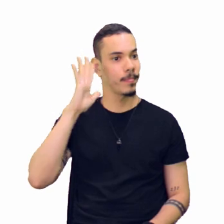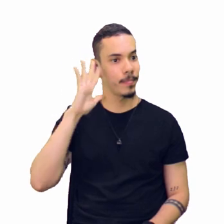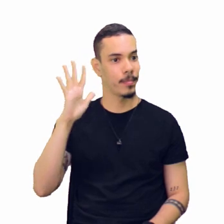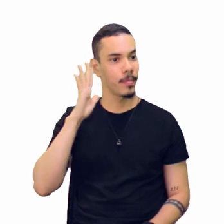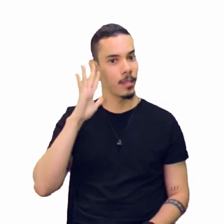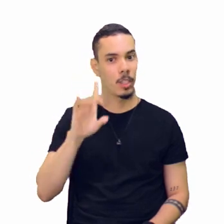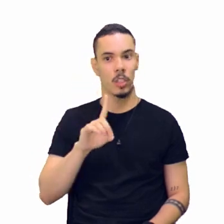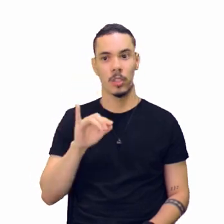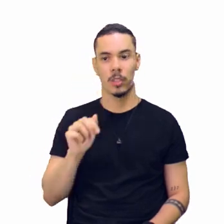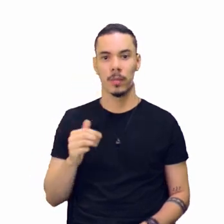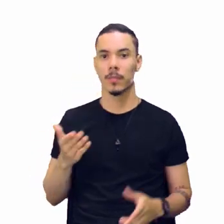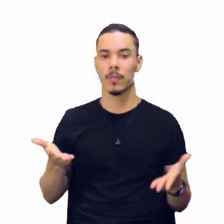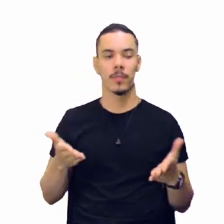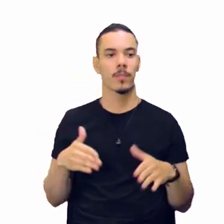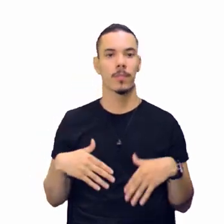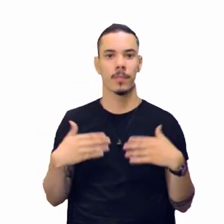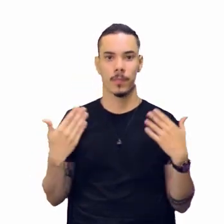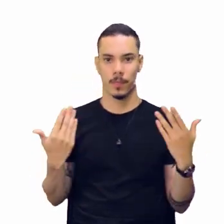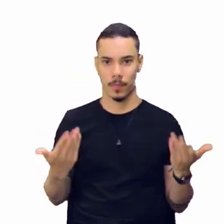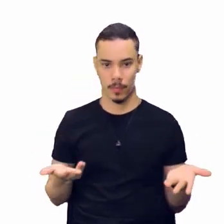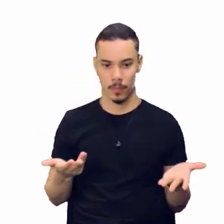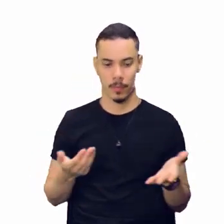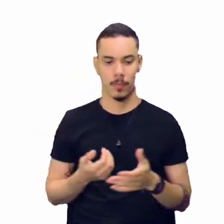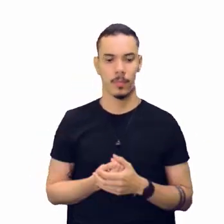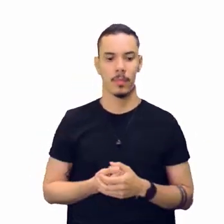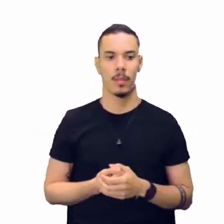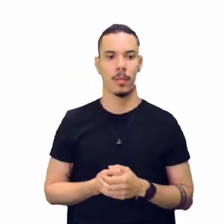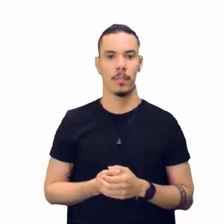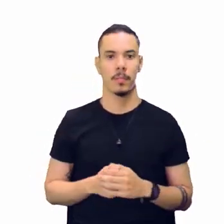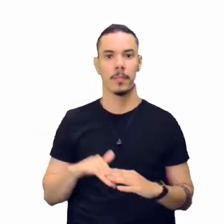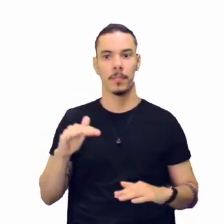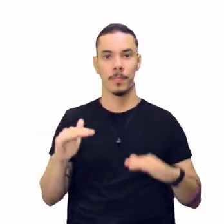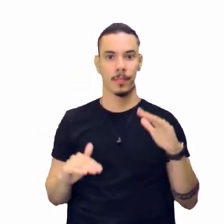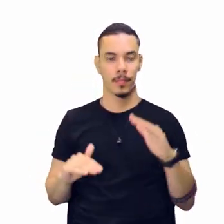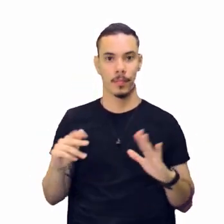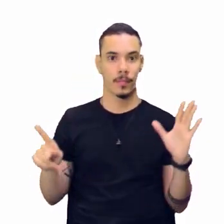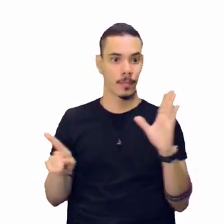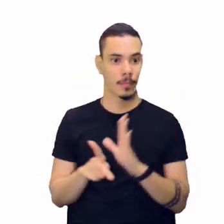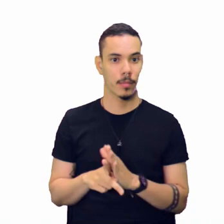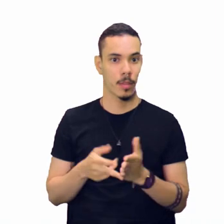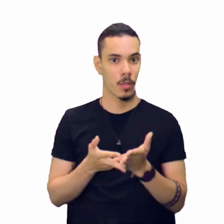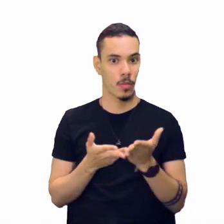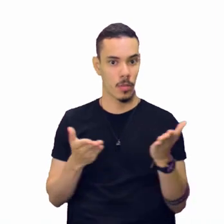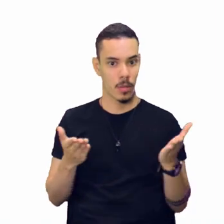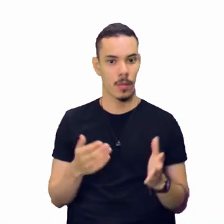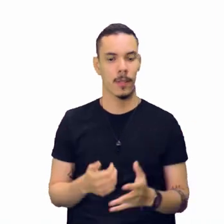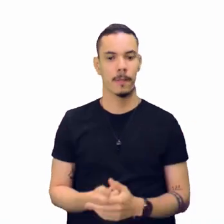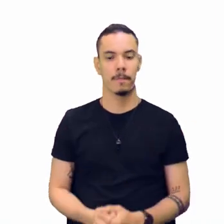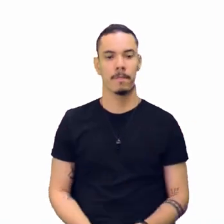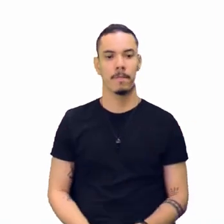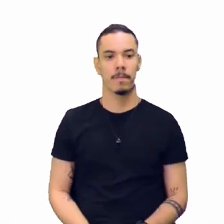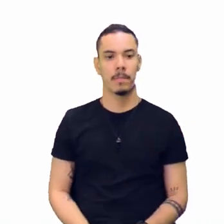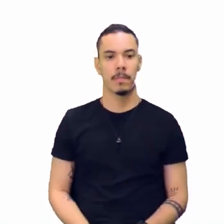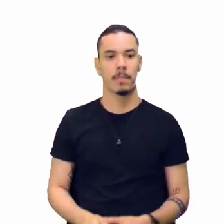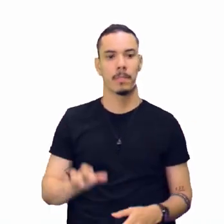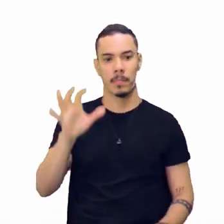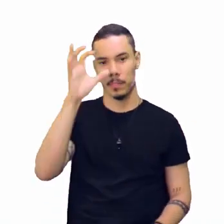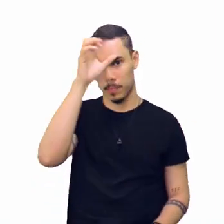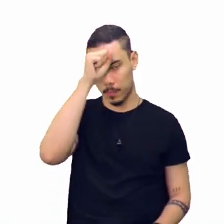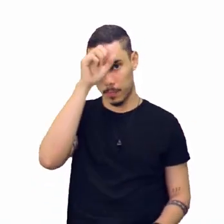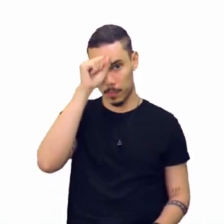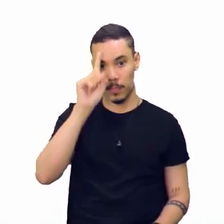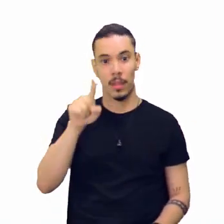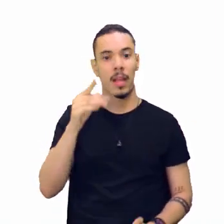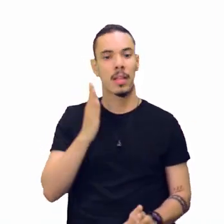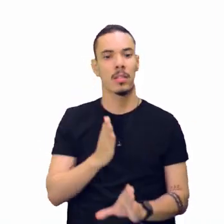pensamento do dia, né? Do nivelamento. É para você, amadinho, aqui, ó.